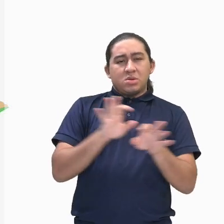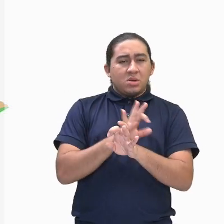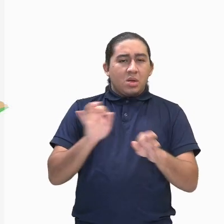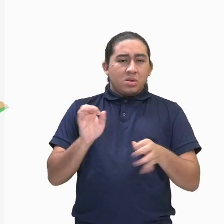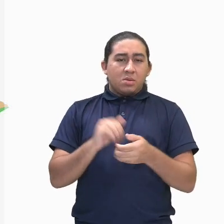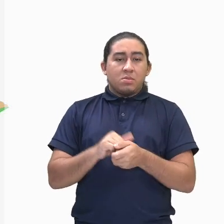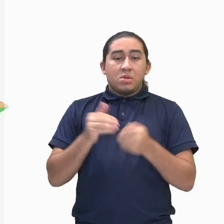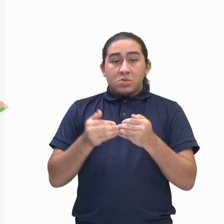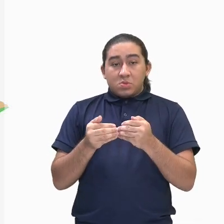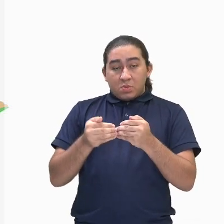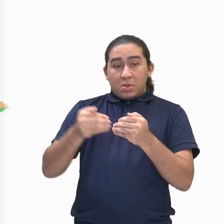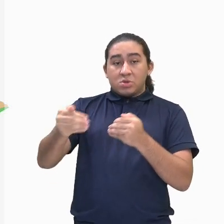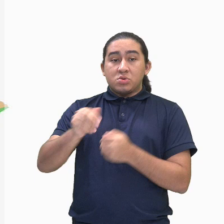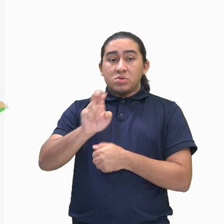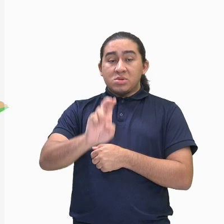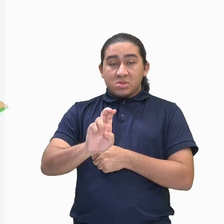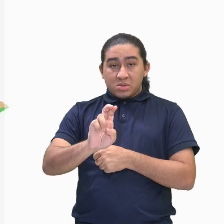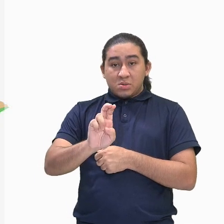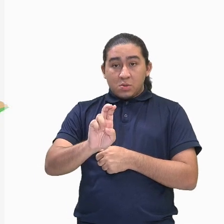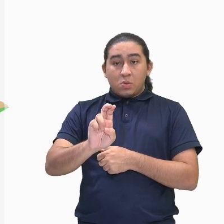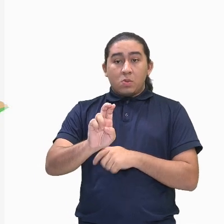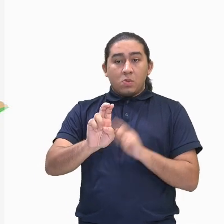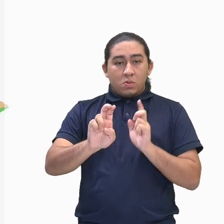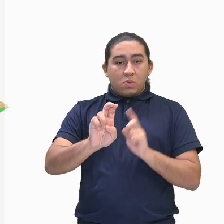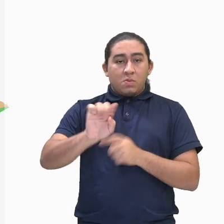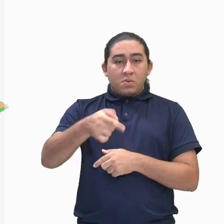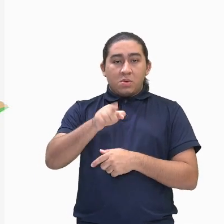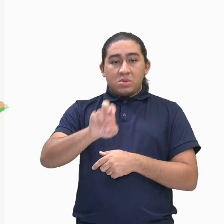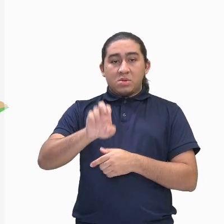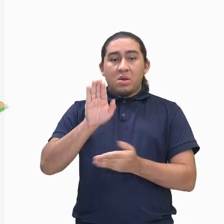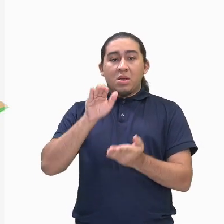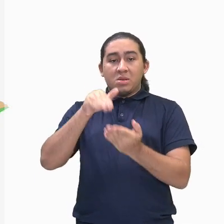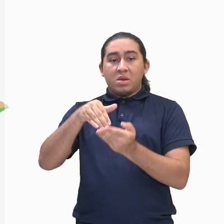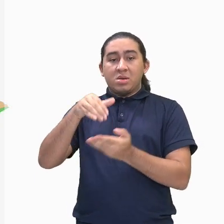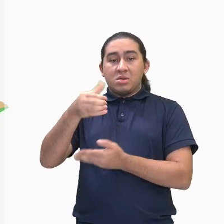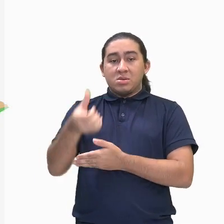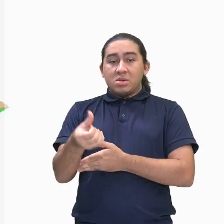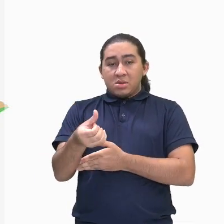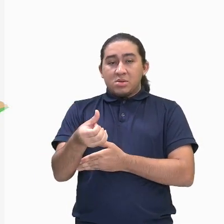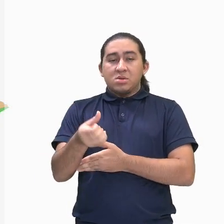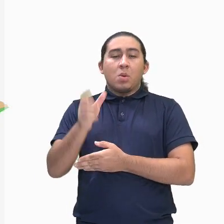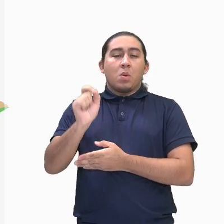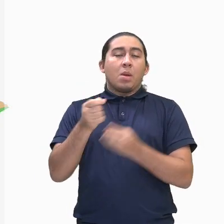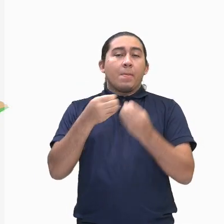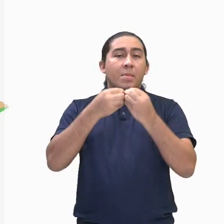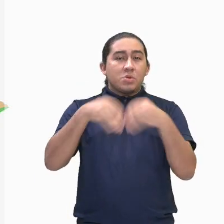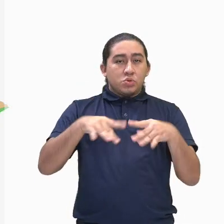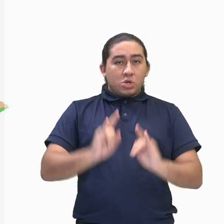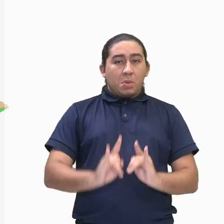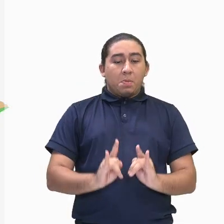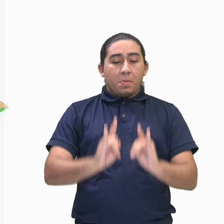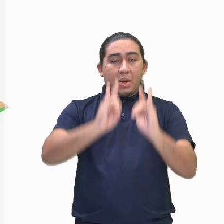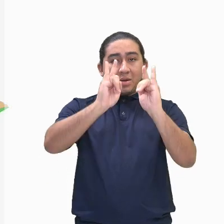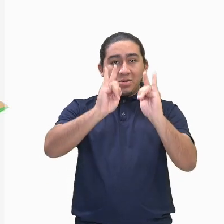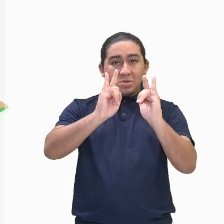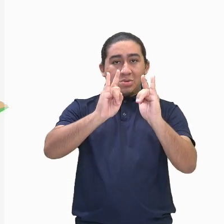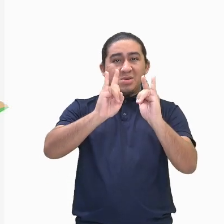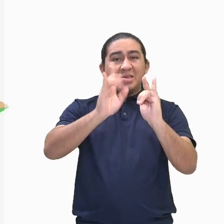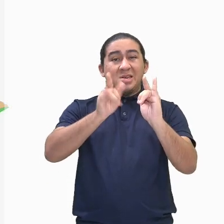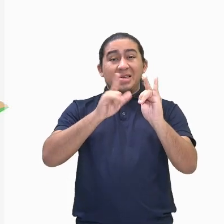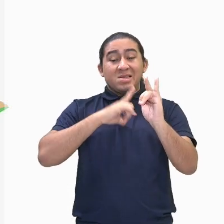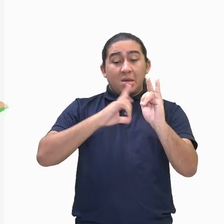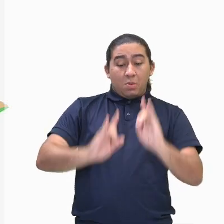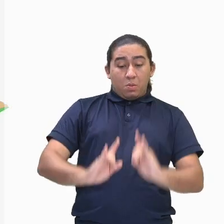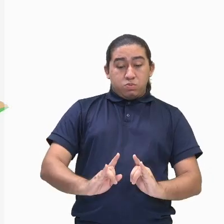né, na escala, olha lá, de 5,5 a 6, danifica edifícios, né? Os prédios mais altos já têm ali